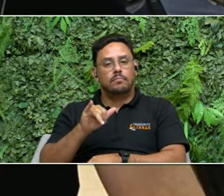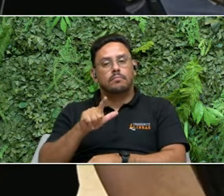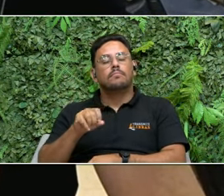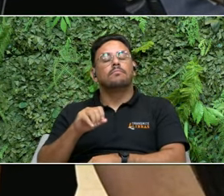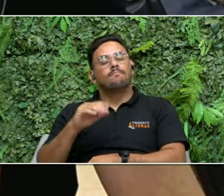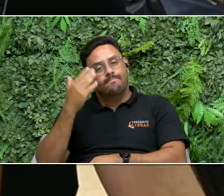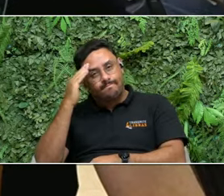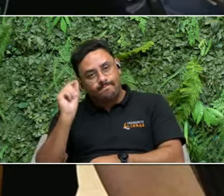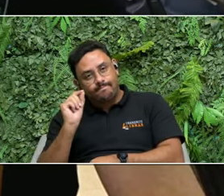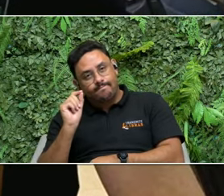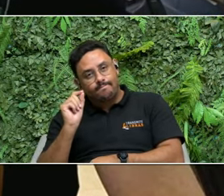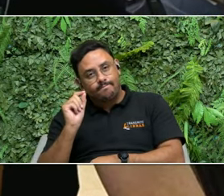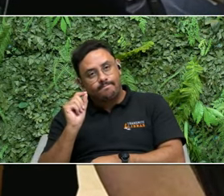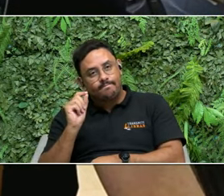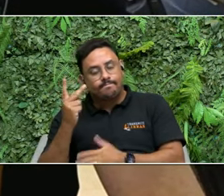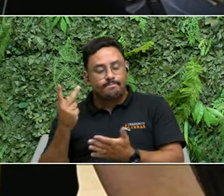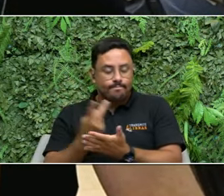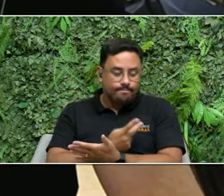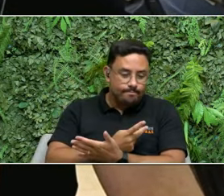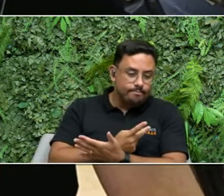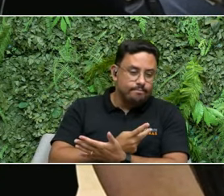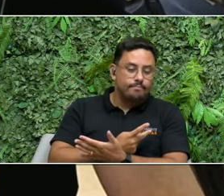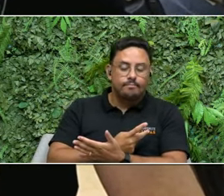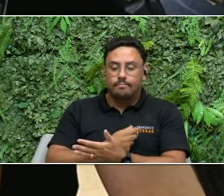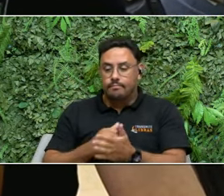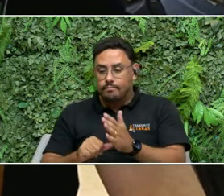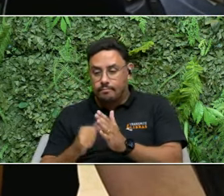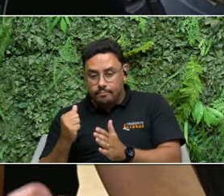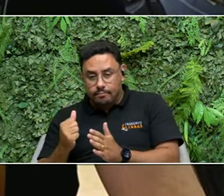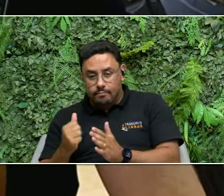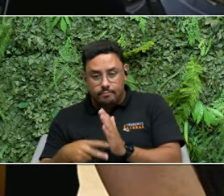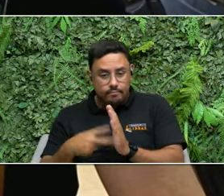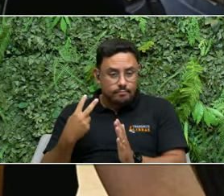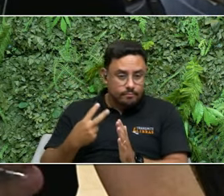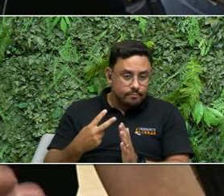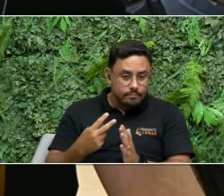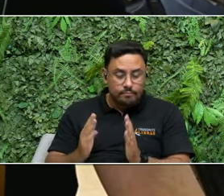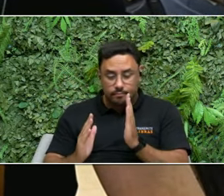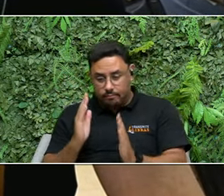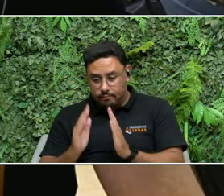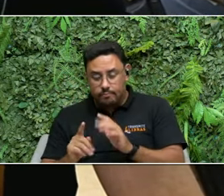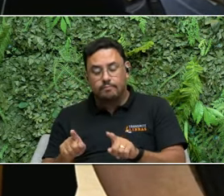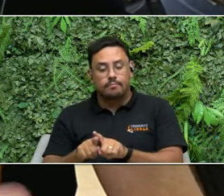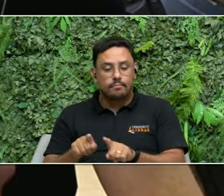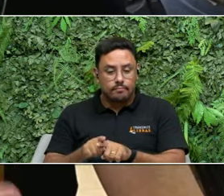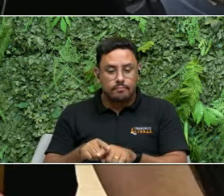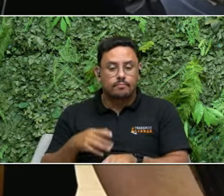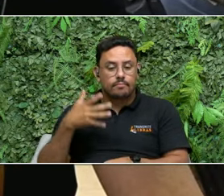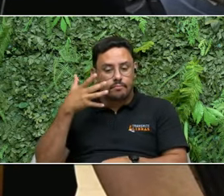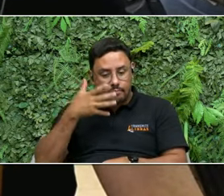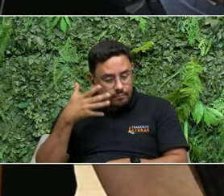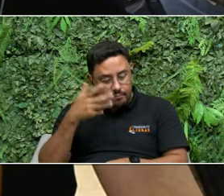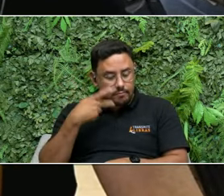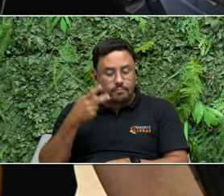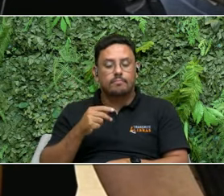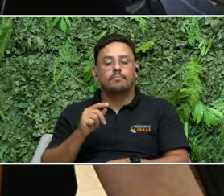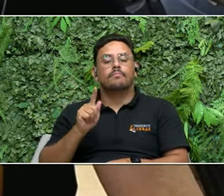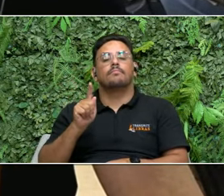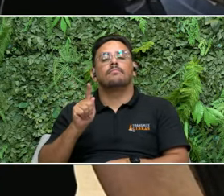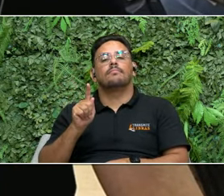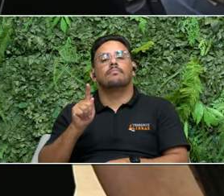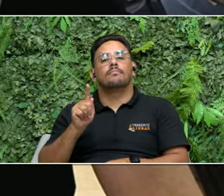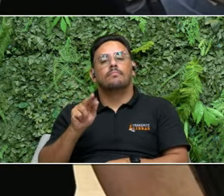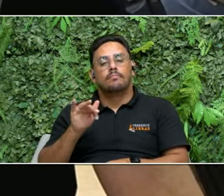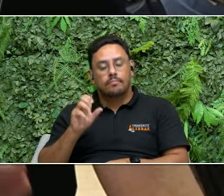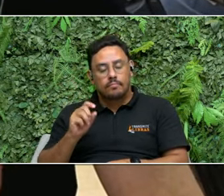que errou na escalação la camon do primeiro para segundo tempo e pelas palavras do Gabriel milito ele entendeu exatamente onde foi que o